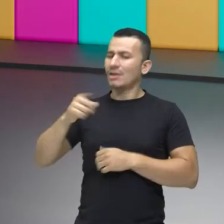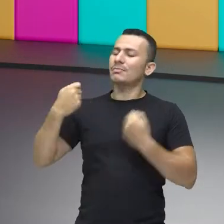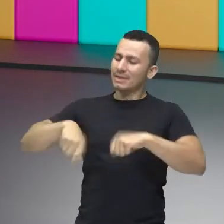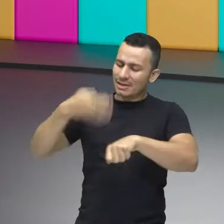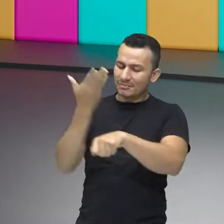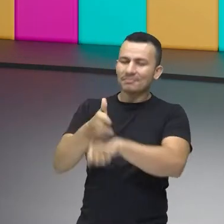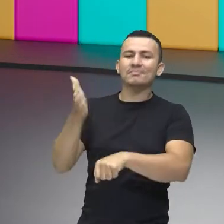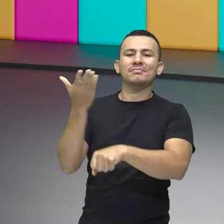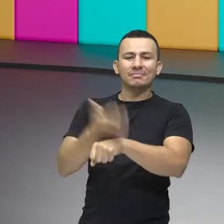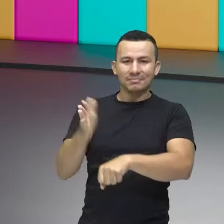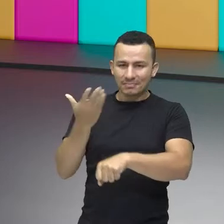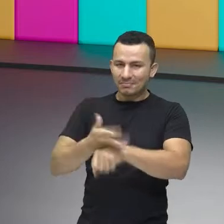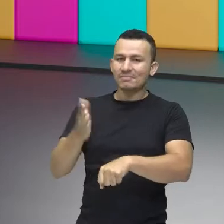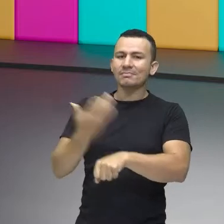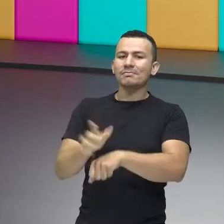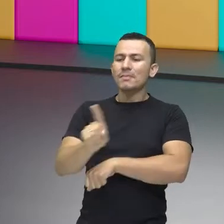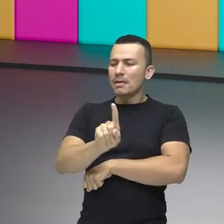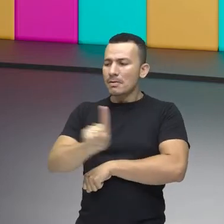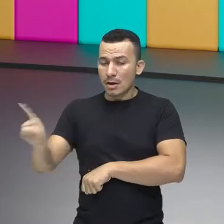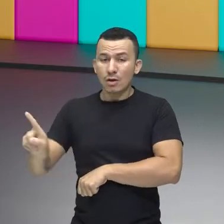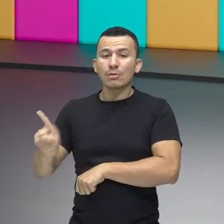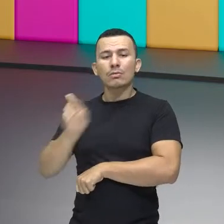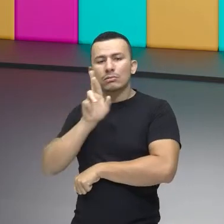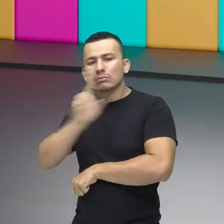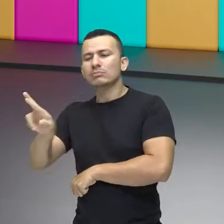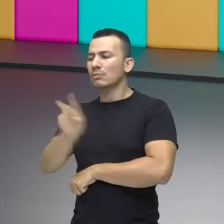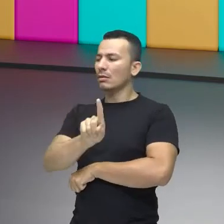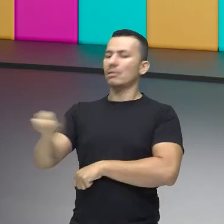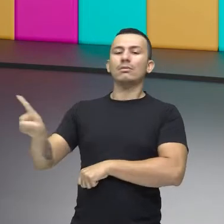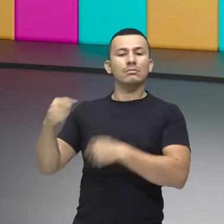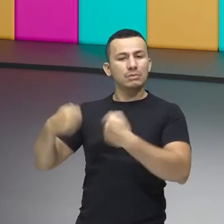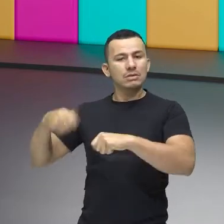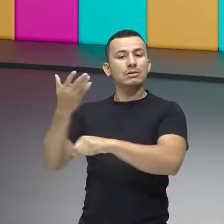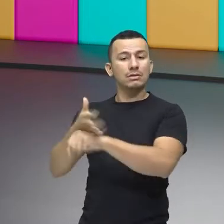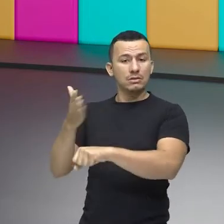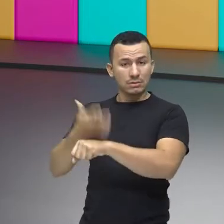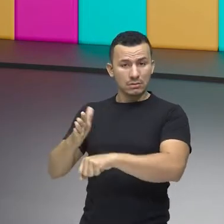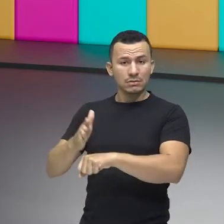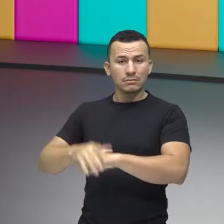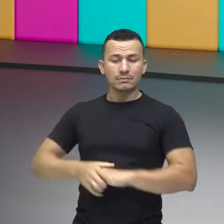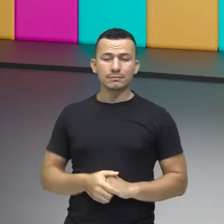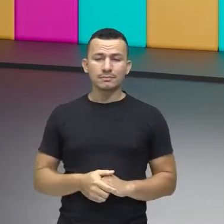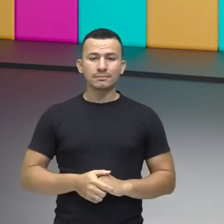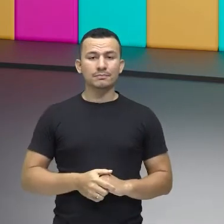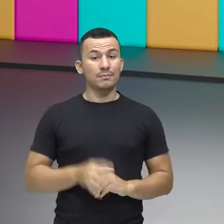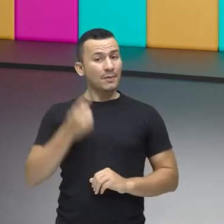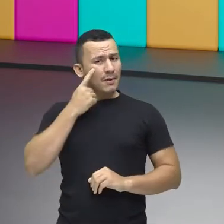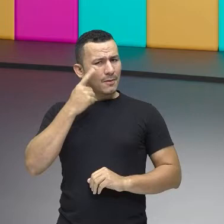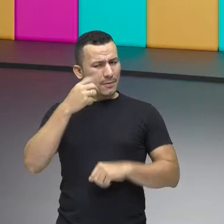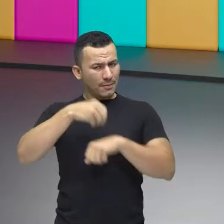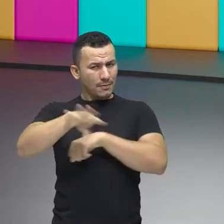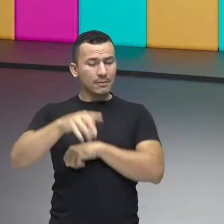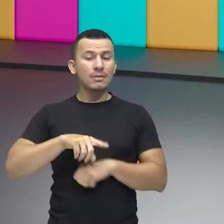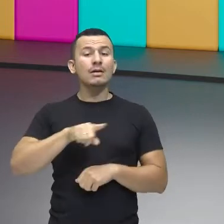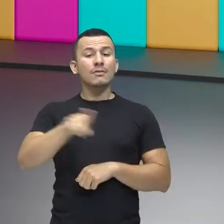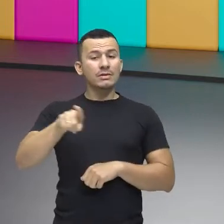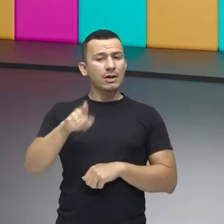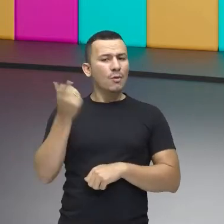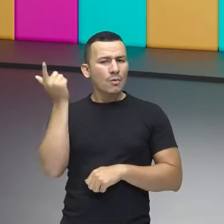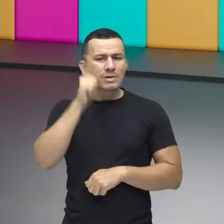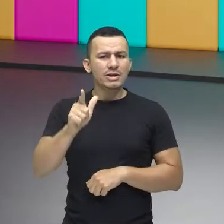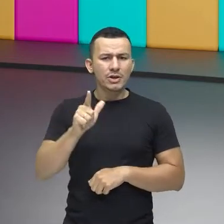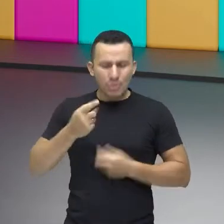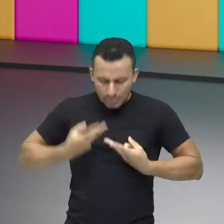gente precisa aprender a fazer esse exercício do dizer não, né? E depois, eu vou te dizer uma coisa, depois que a gente aprende a dizer não para